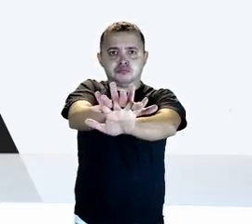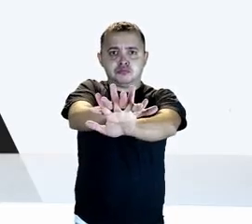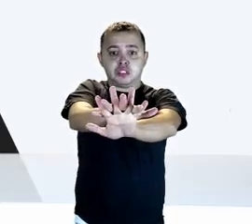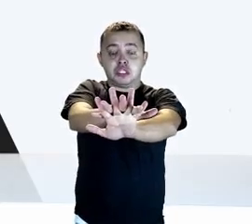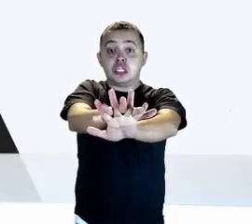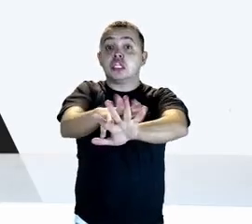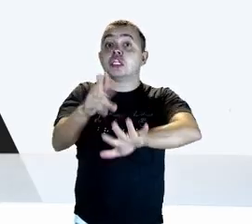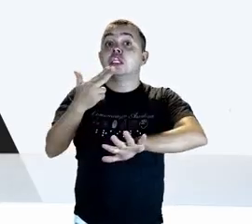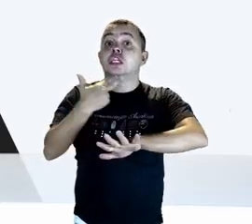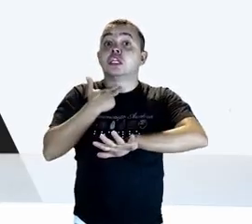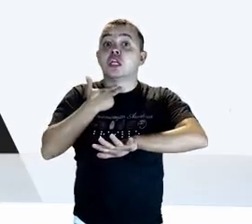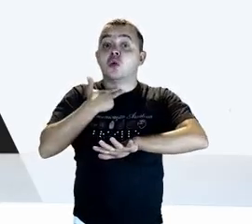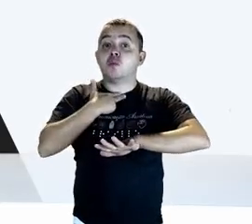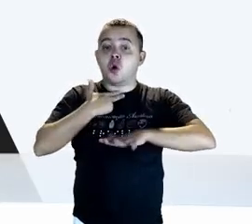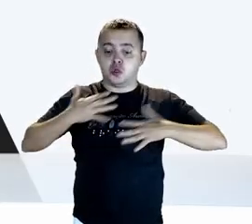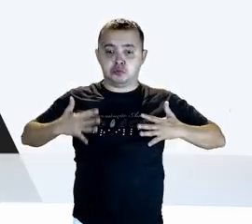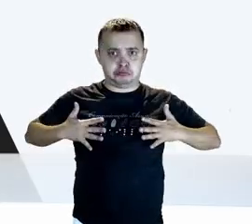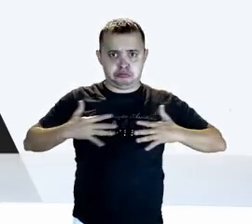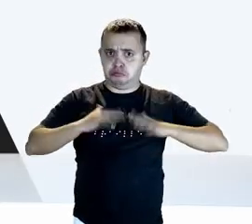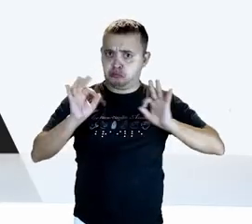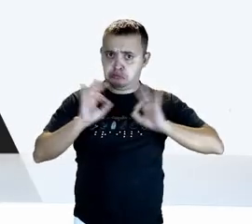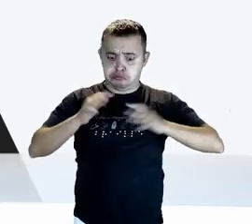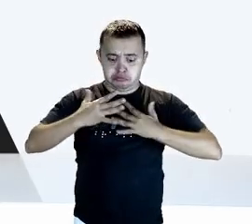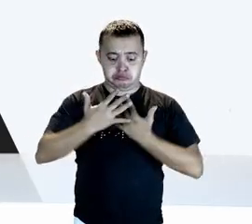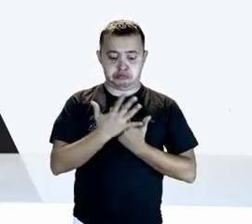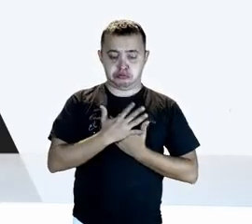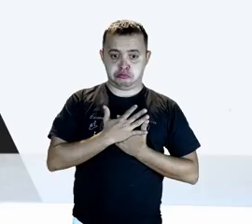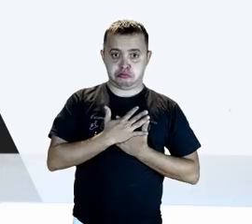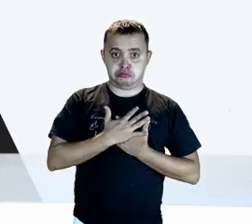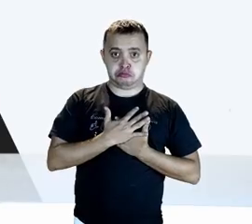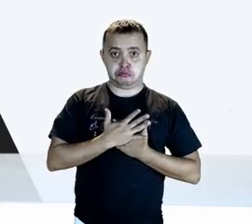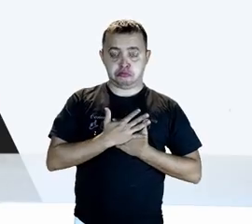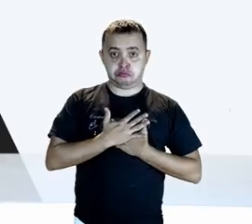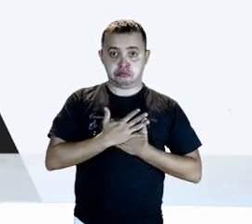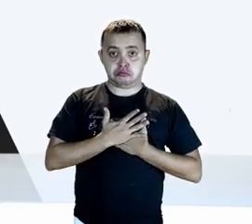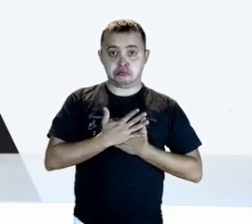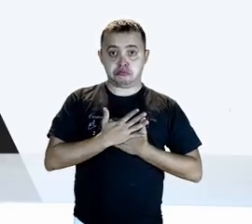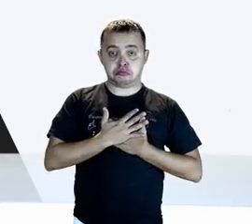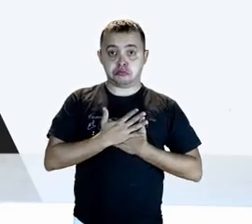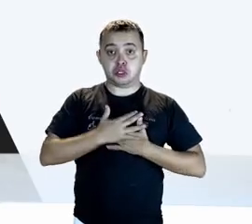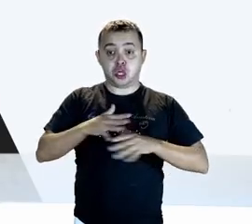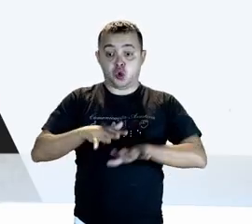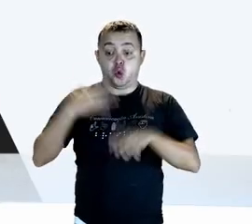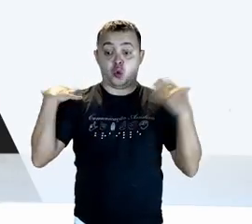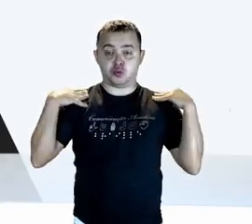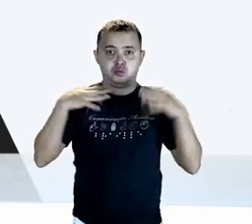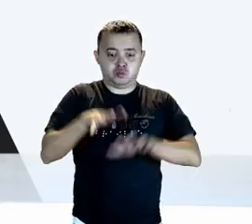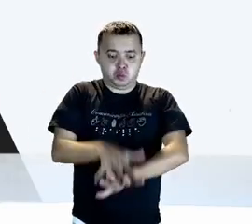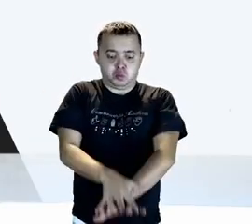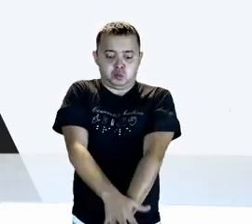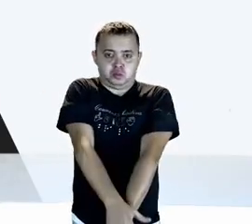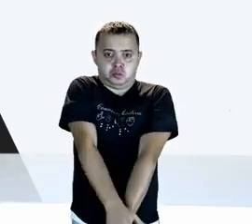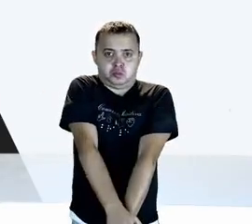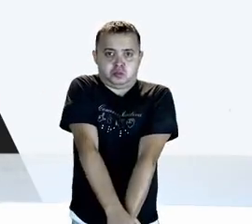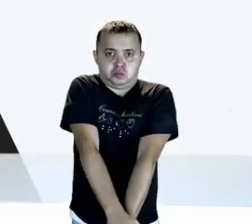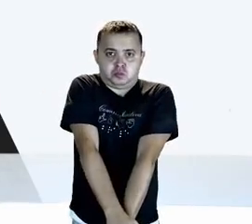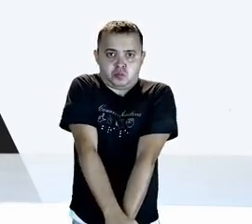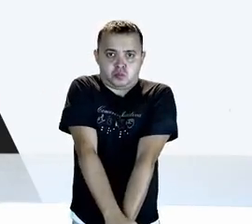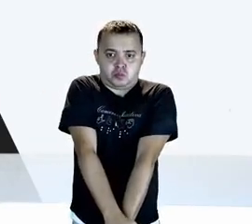não toque o peito da vítima. Posicione os seus ombros